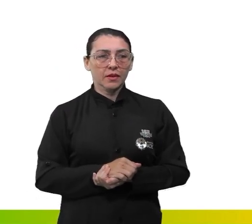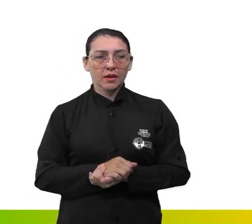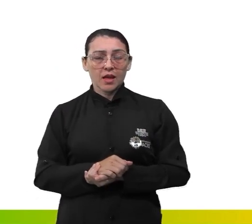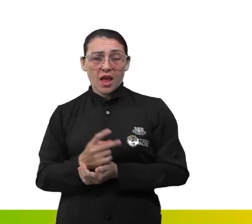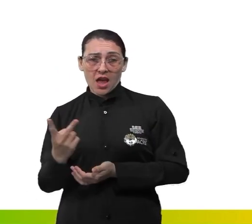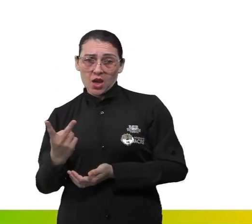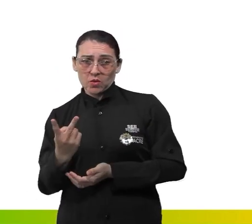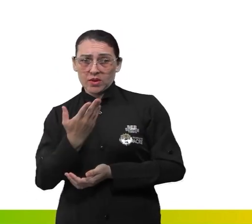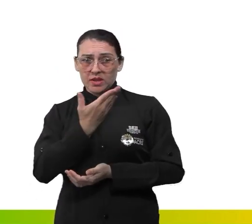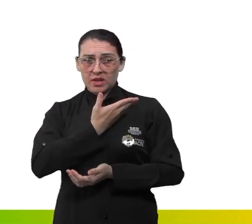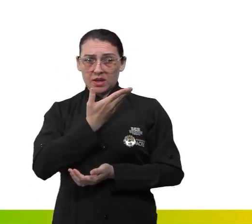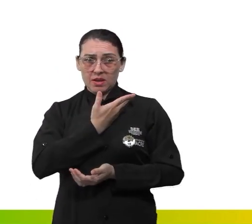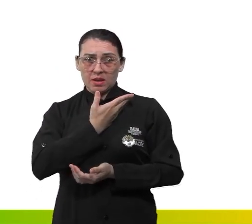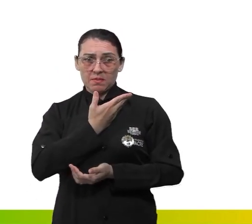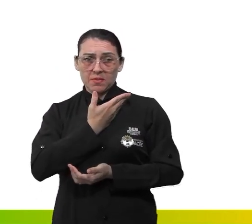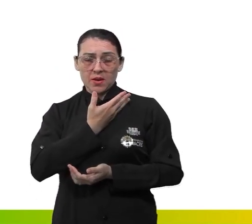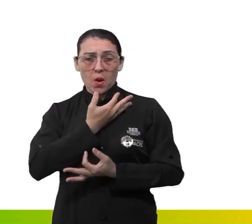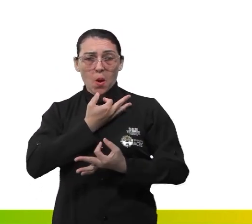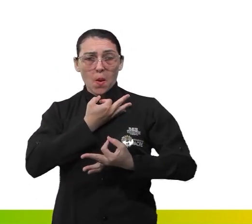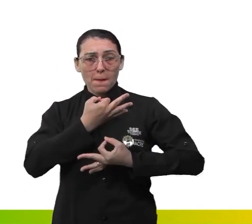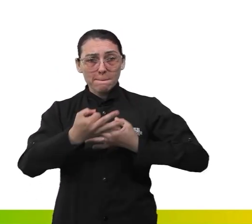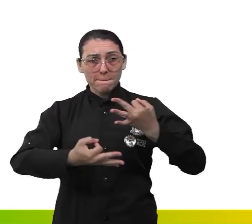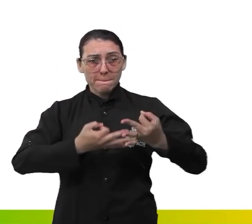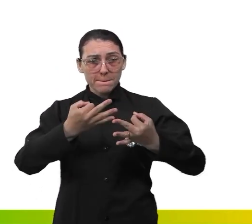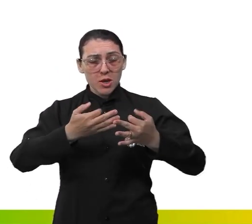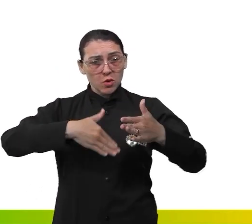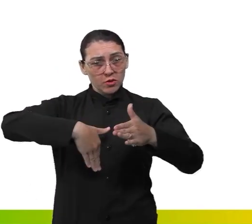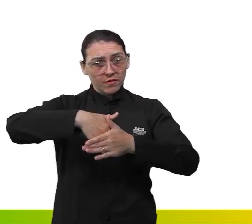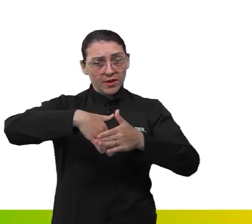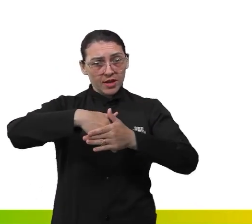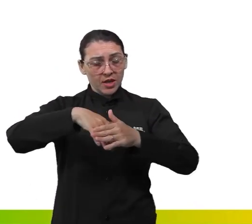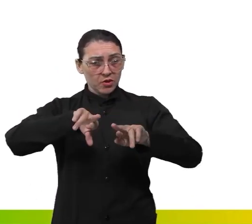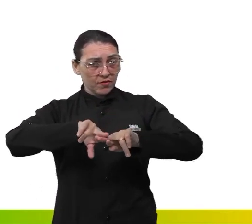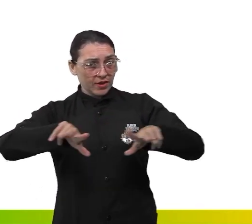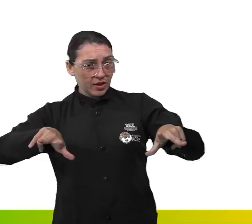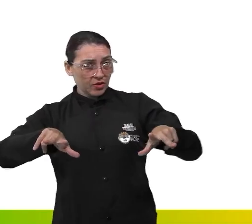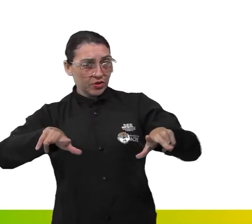As duas amigas divergem de opinião sobre futebol.